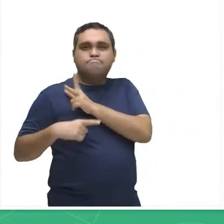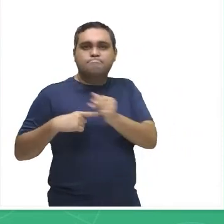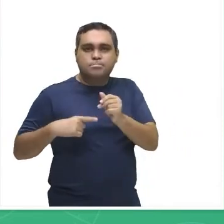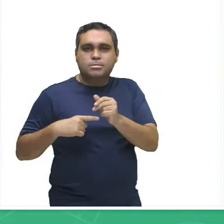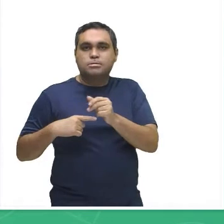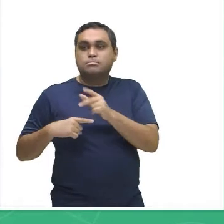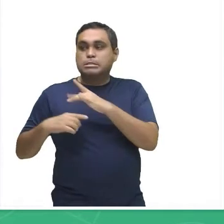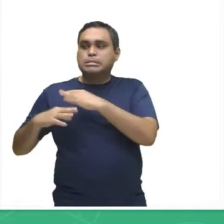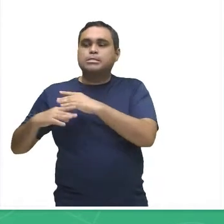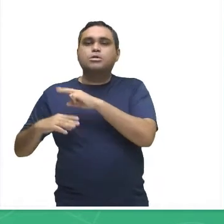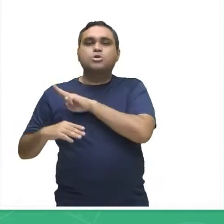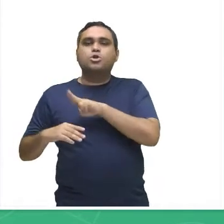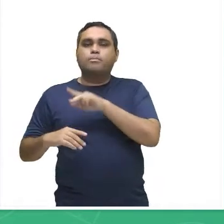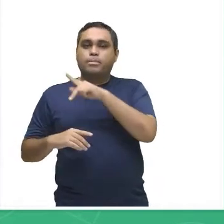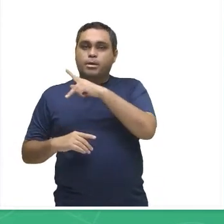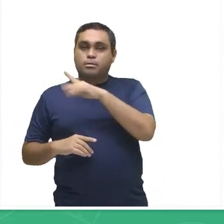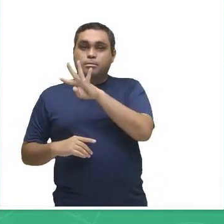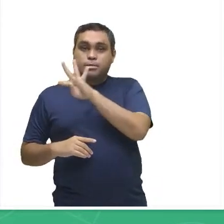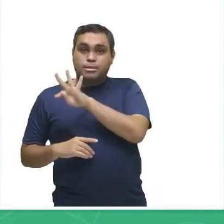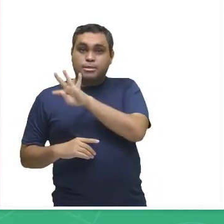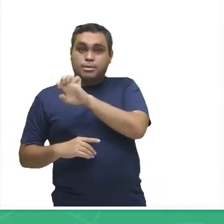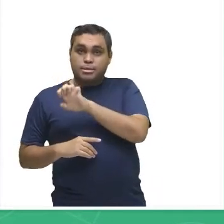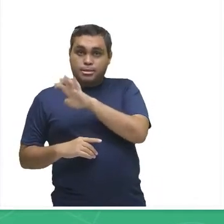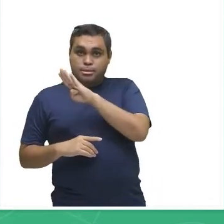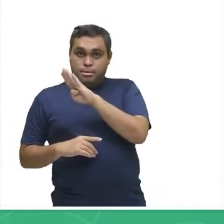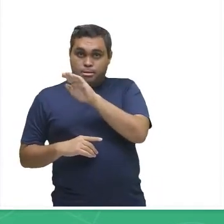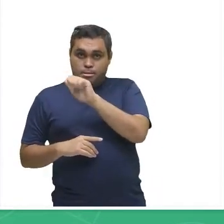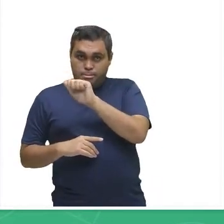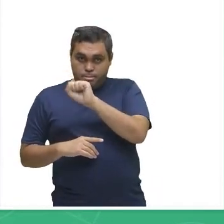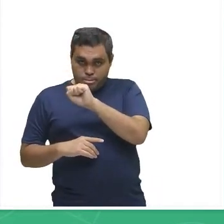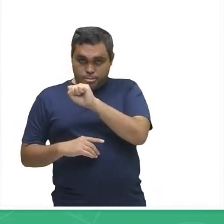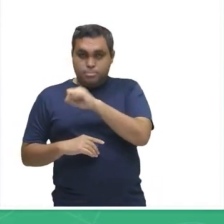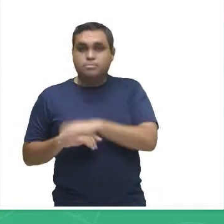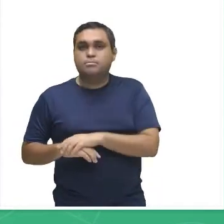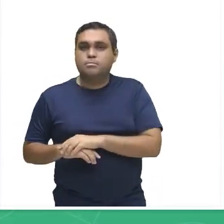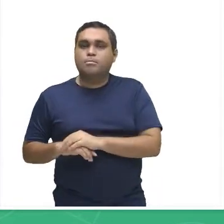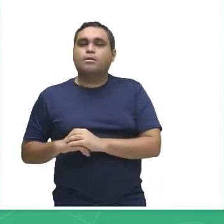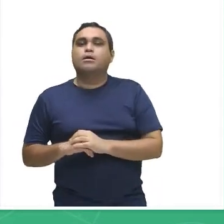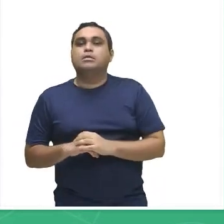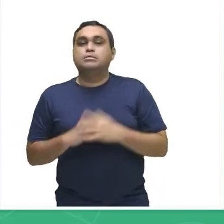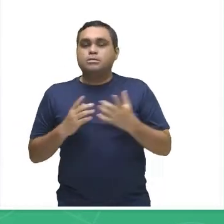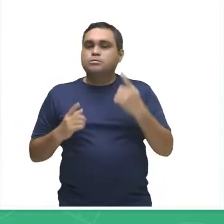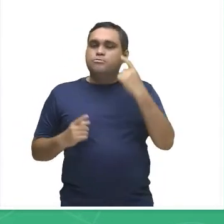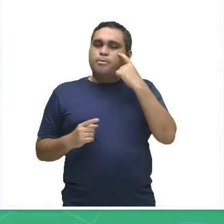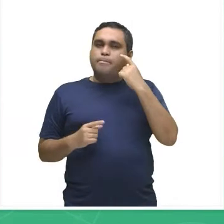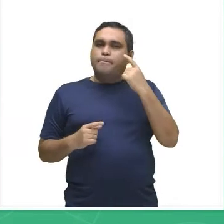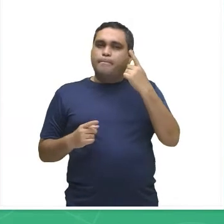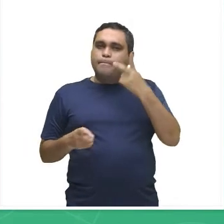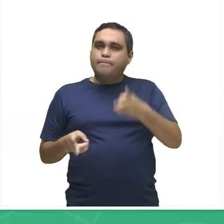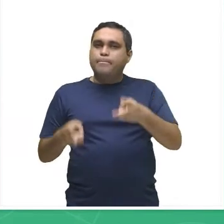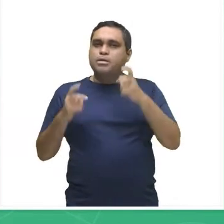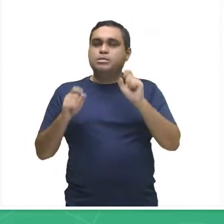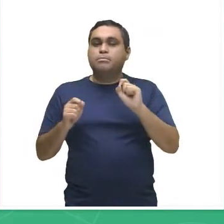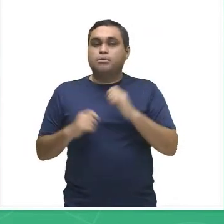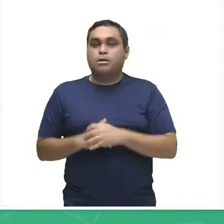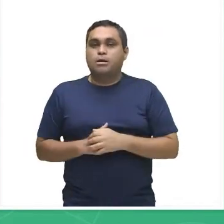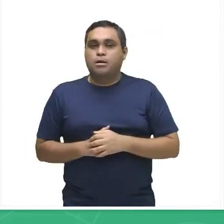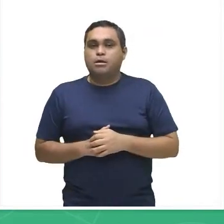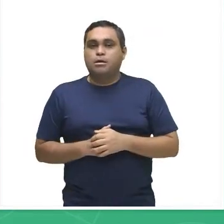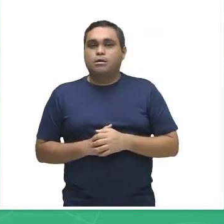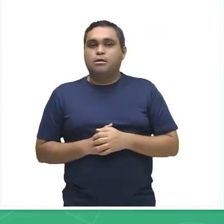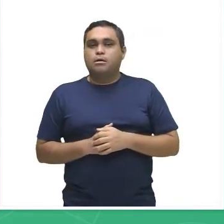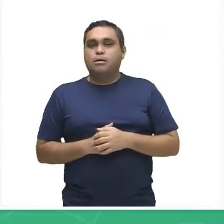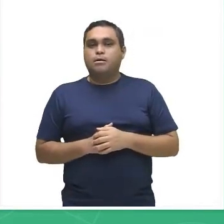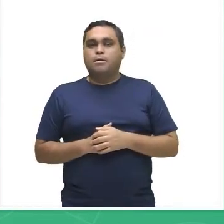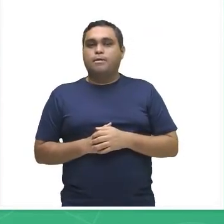Tebas. E a gente vai ver que isso tudo, esse processo todo, vai acabar facilitando o domínio